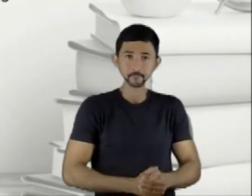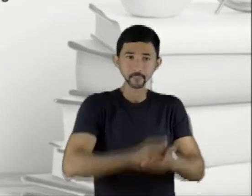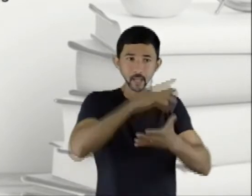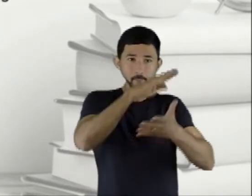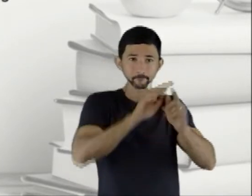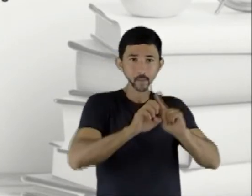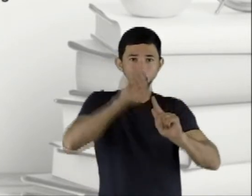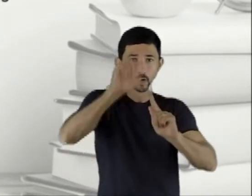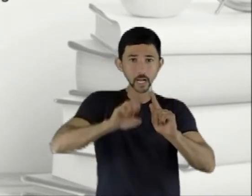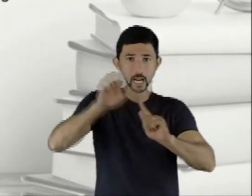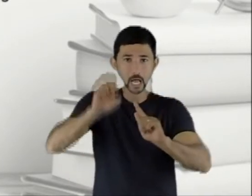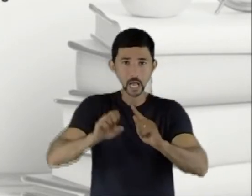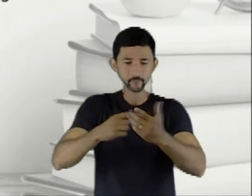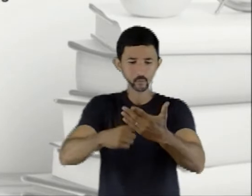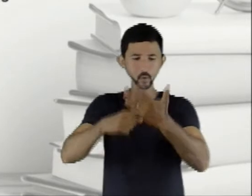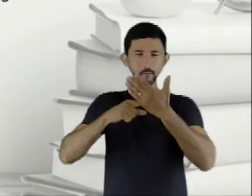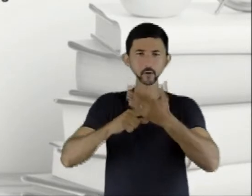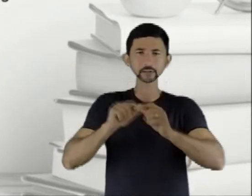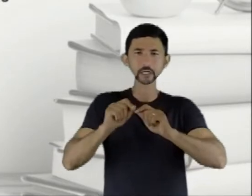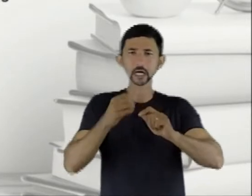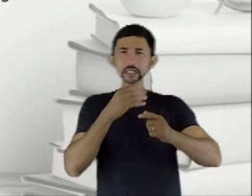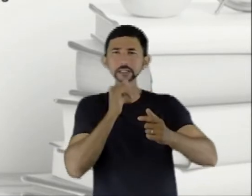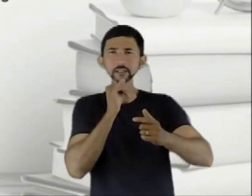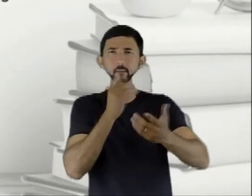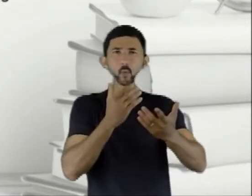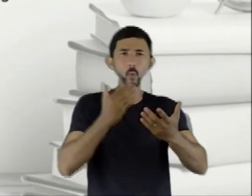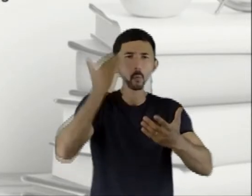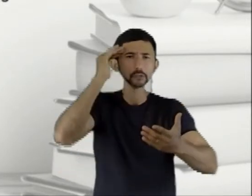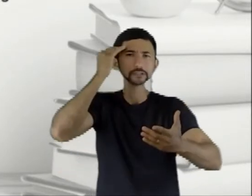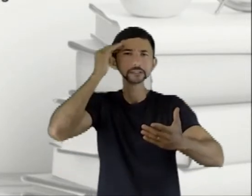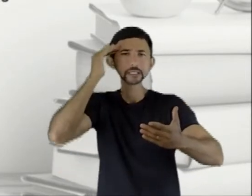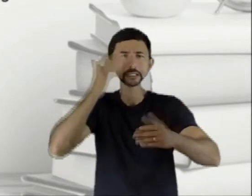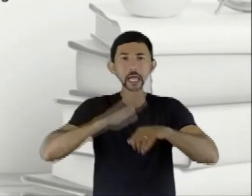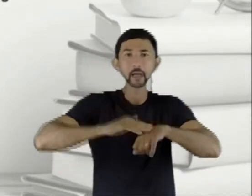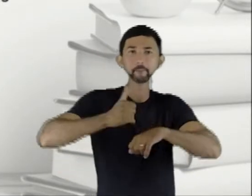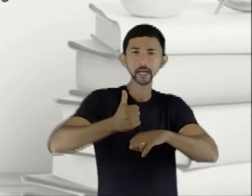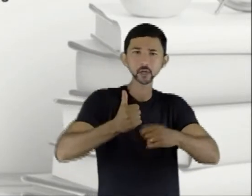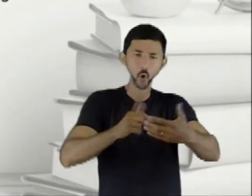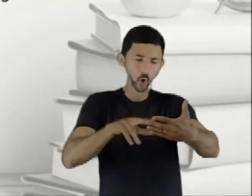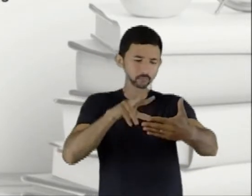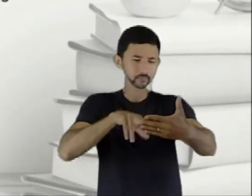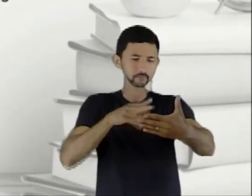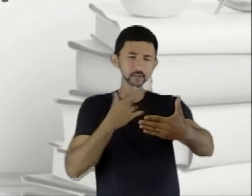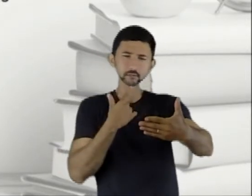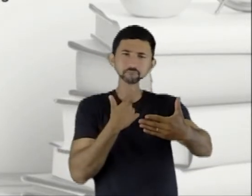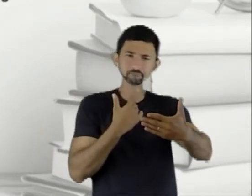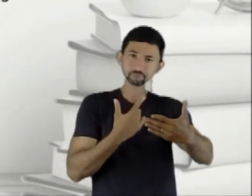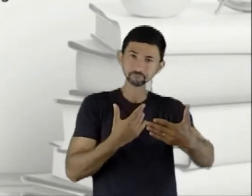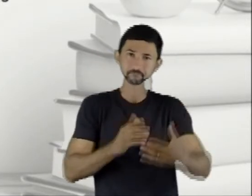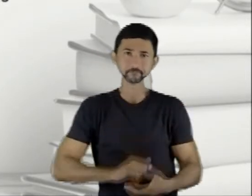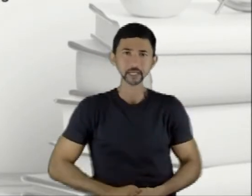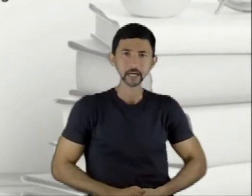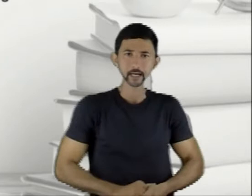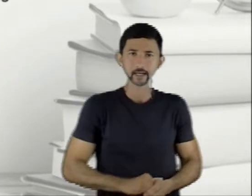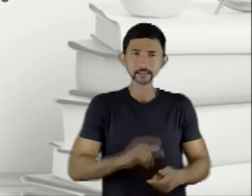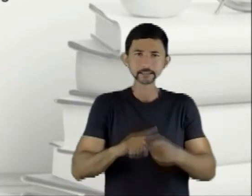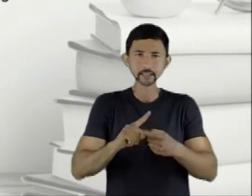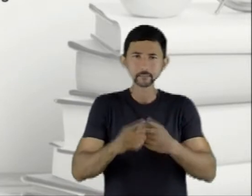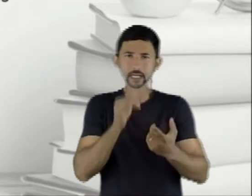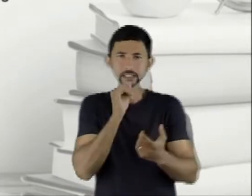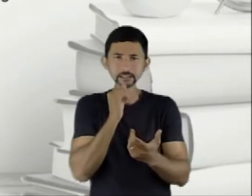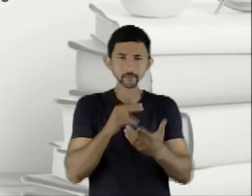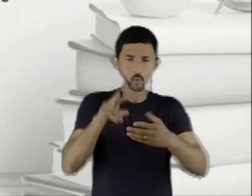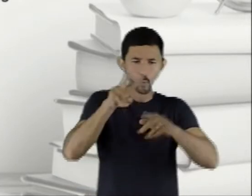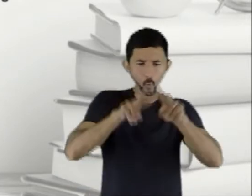vão trazer para você uma maneira assim mais rápida de interpretação e vamos dizer assim um